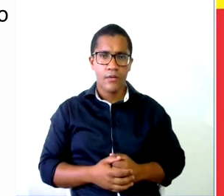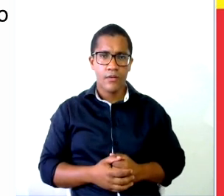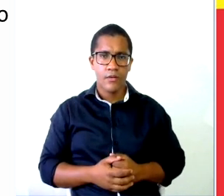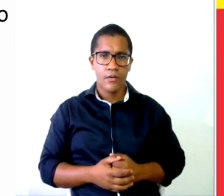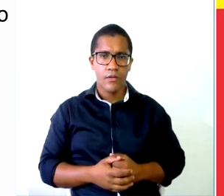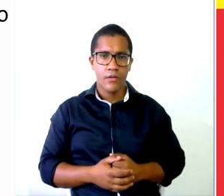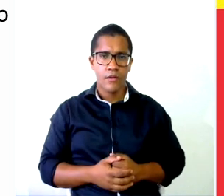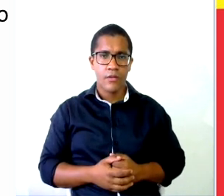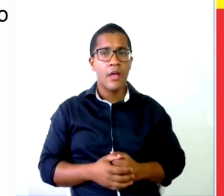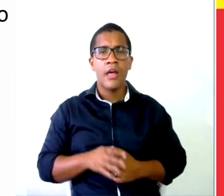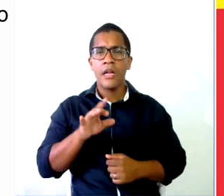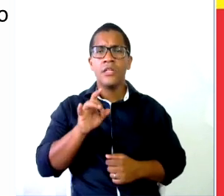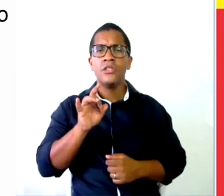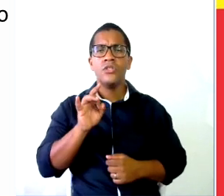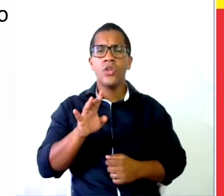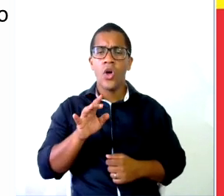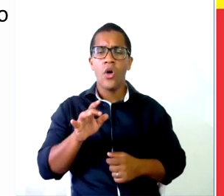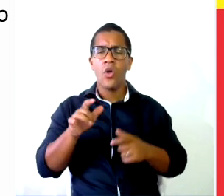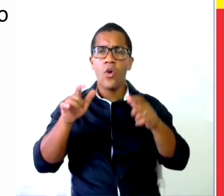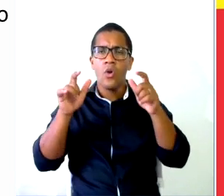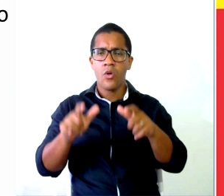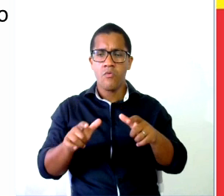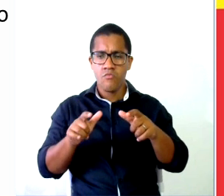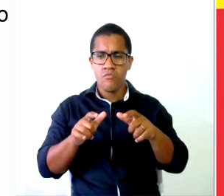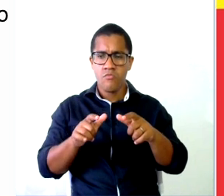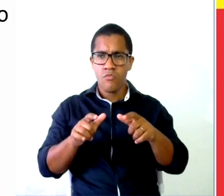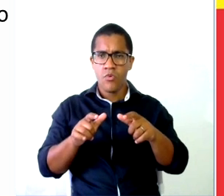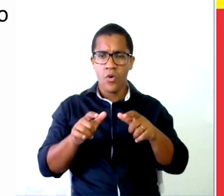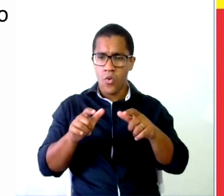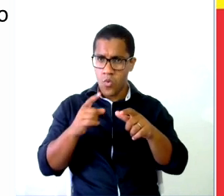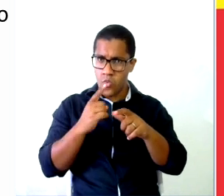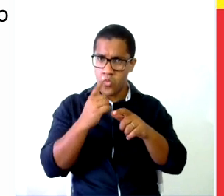focando em um único povo. Eles não conquistavam.